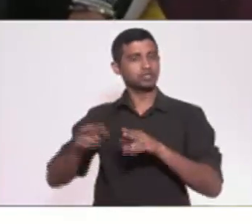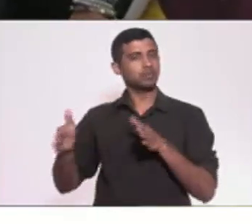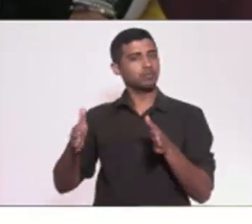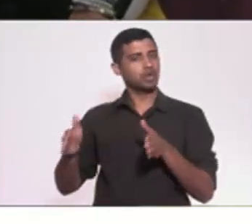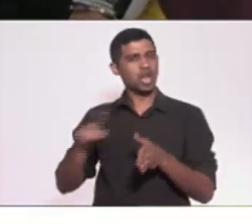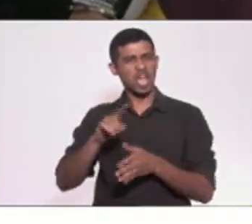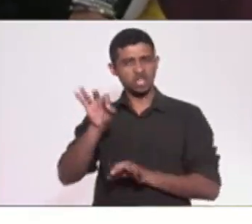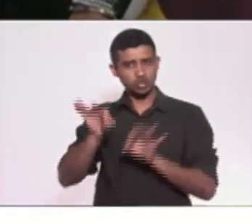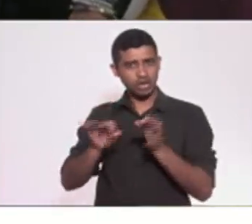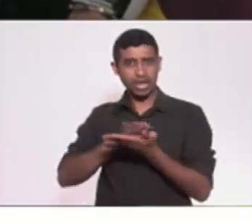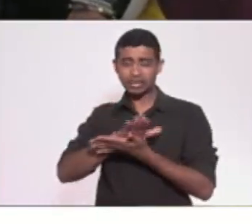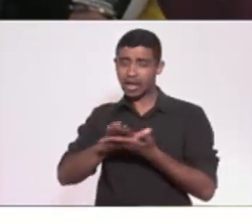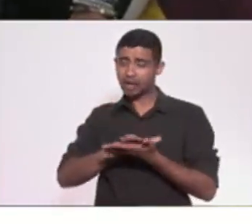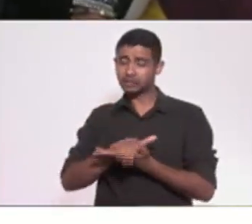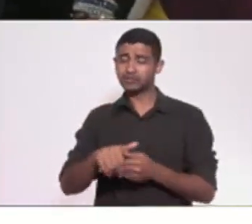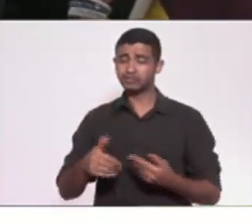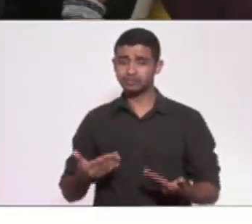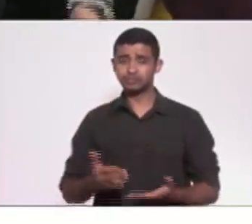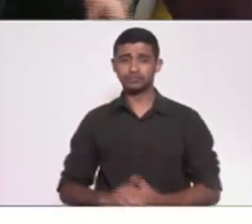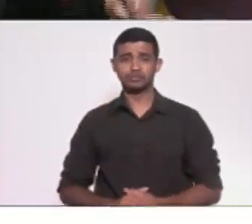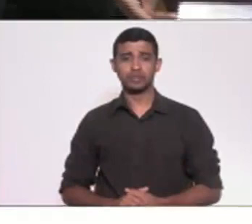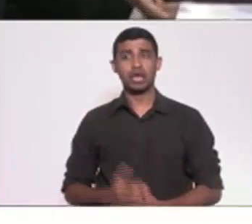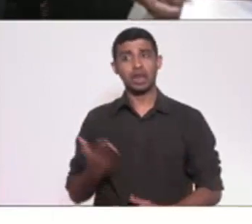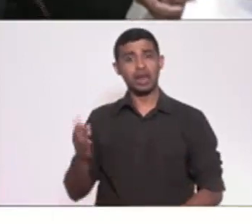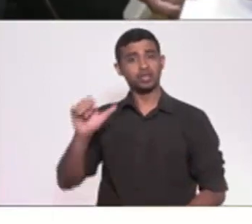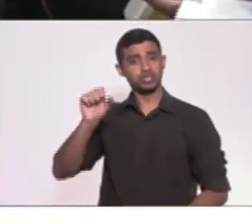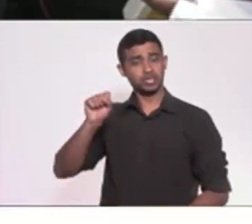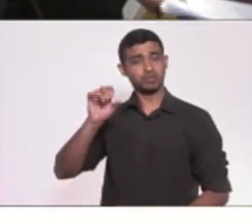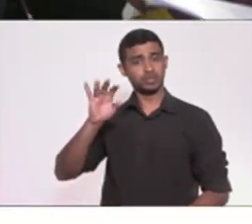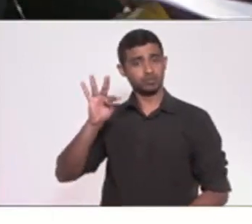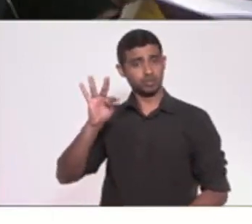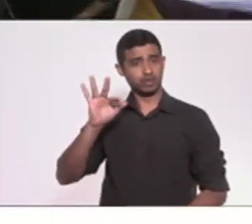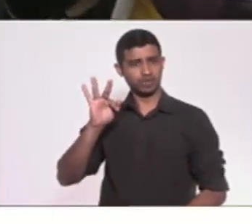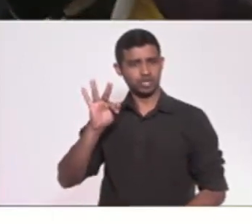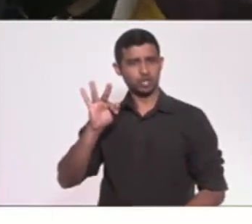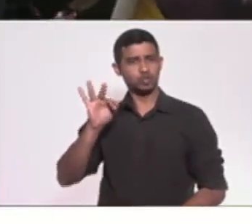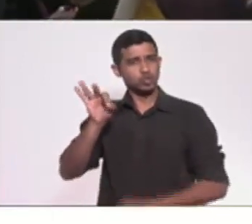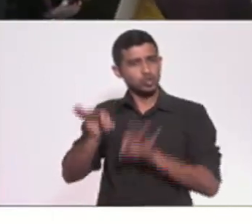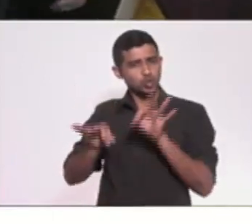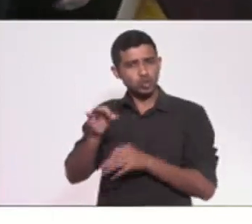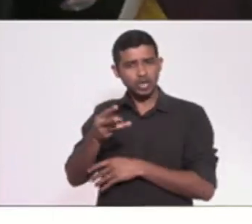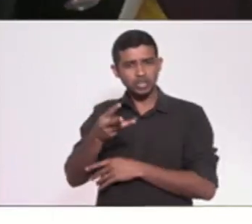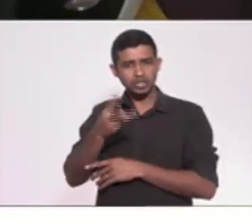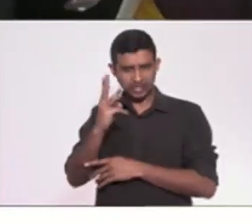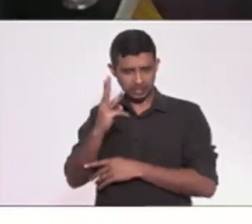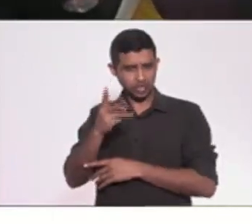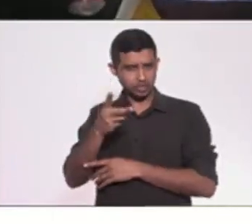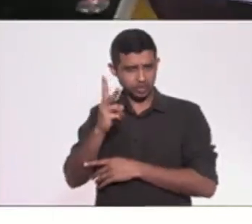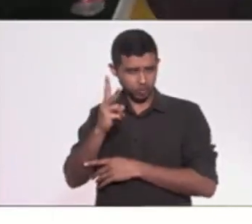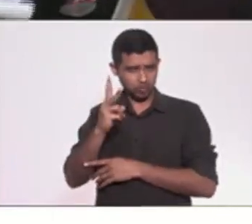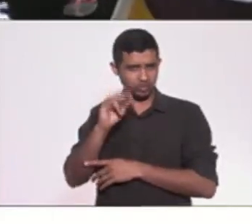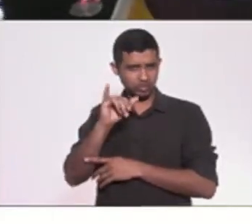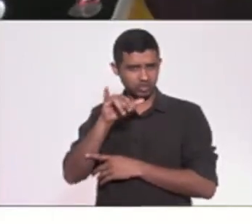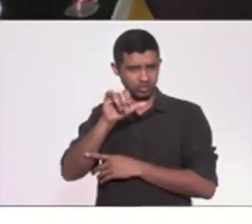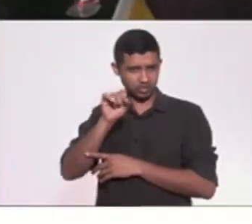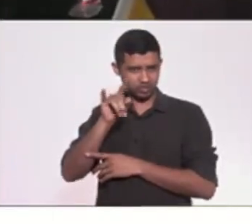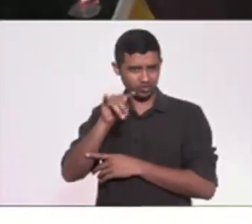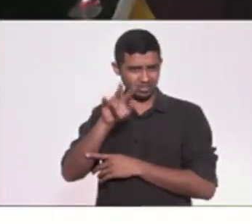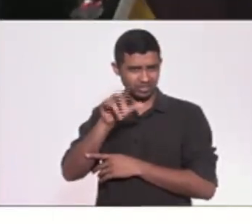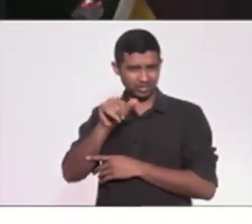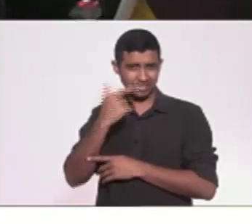foram julgados. O Supremo está julgando segunda ou terceira instância. Esses presos estão na instância zero.